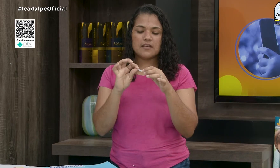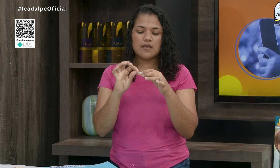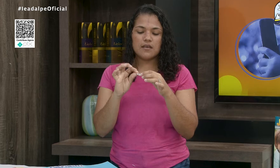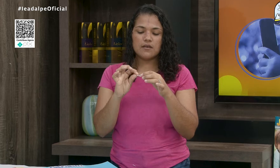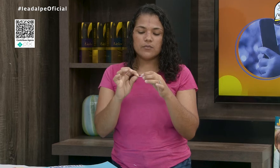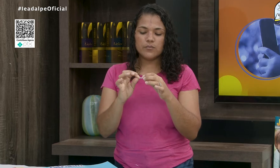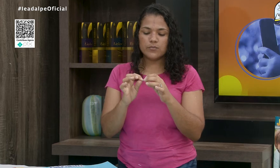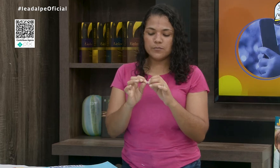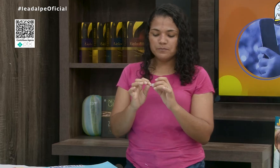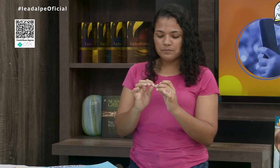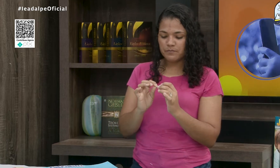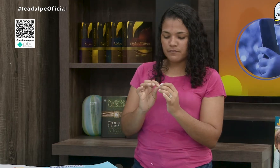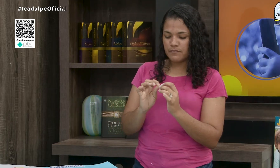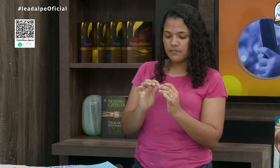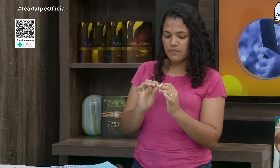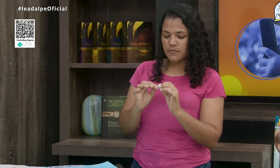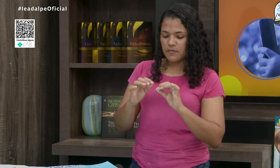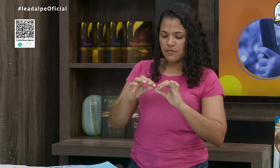eu fiz aqui